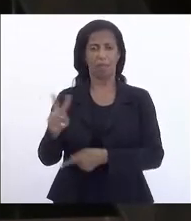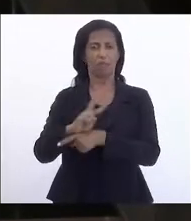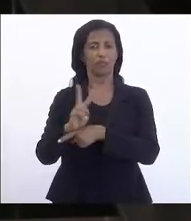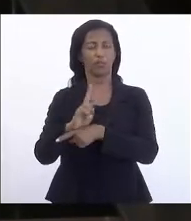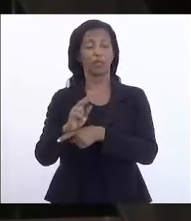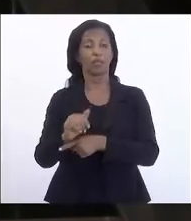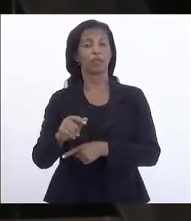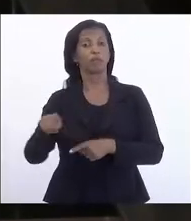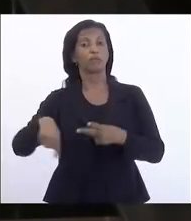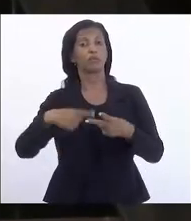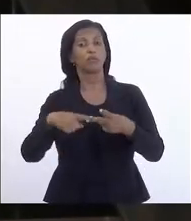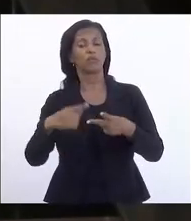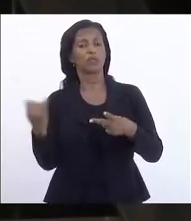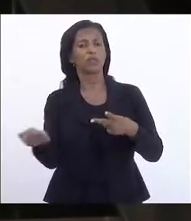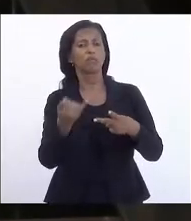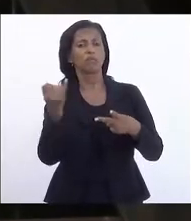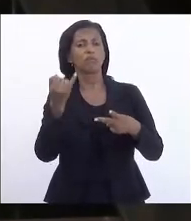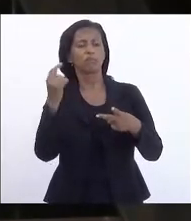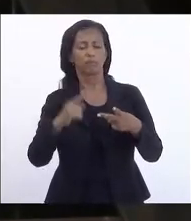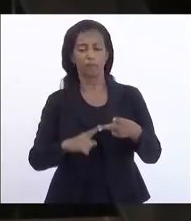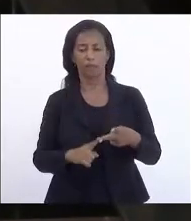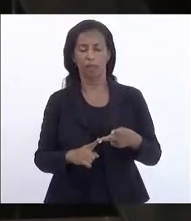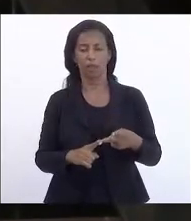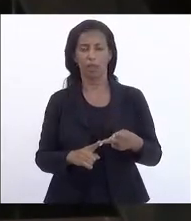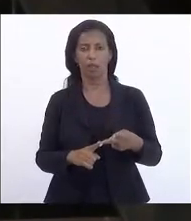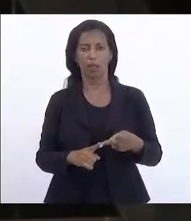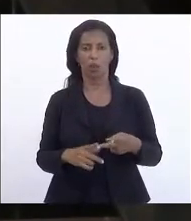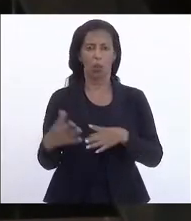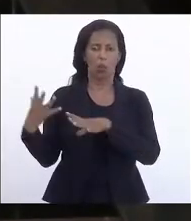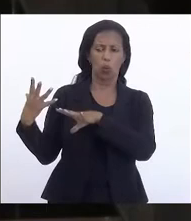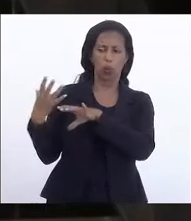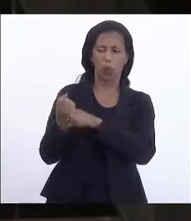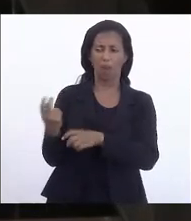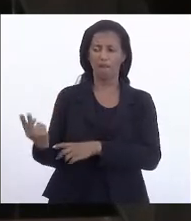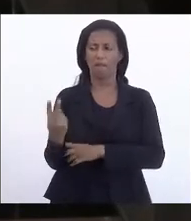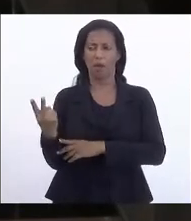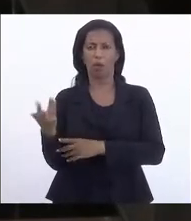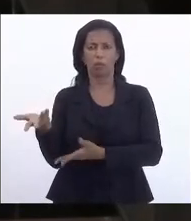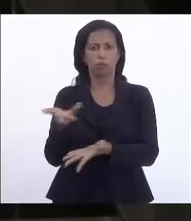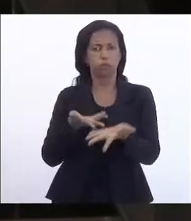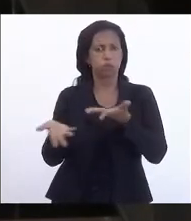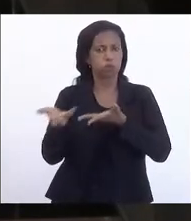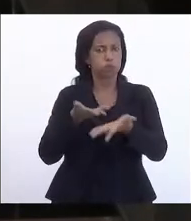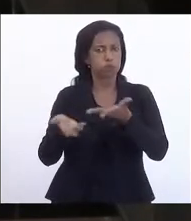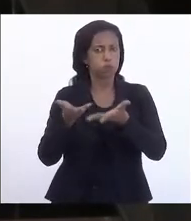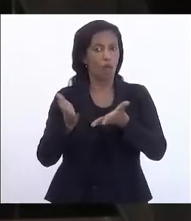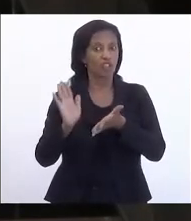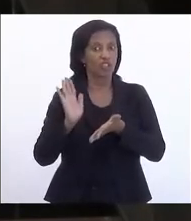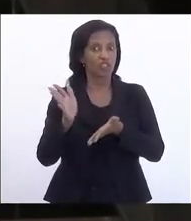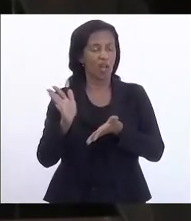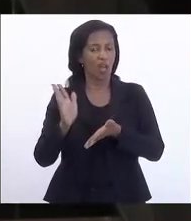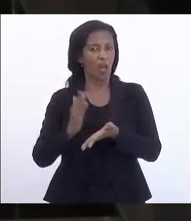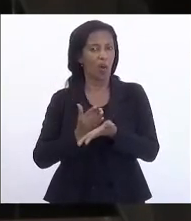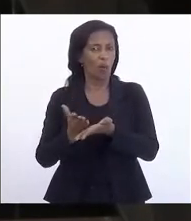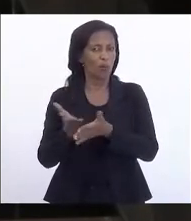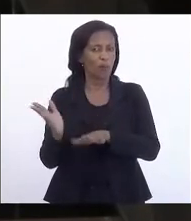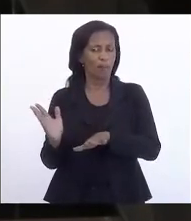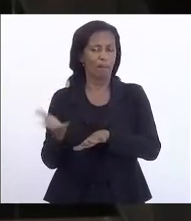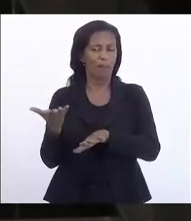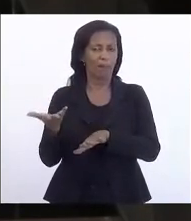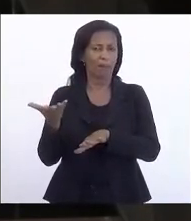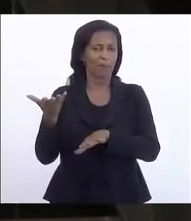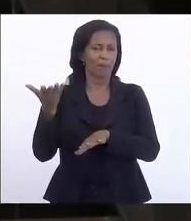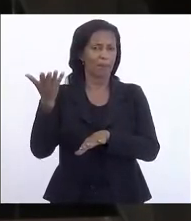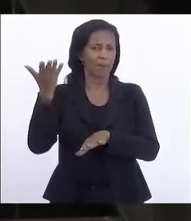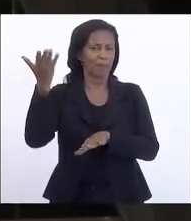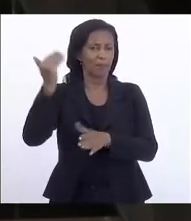Segunda coisa importante, os valores de participação especial já começaram a subir logo no início também dos